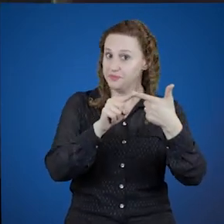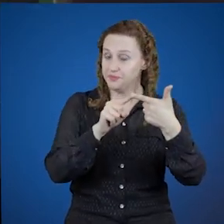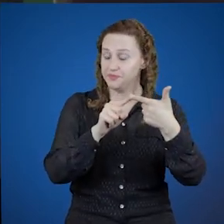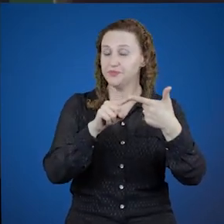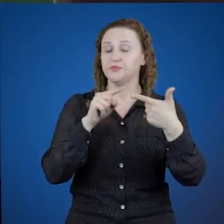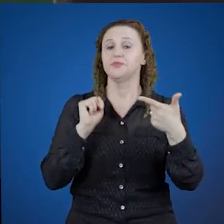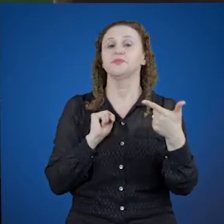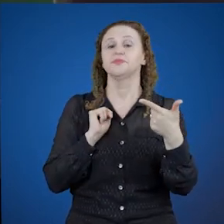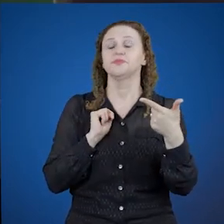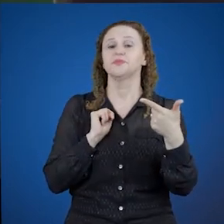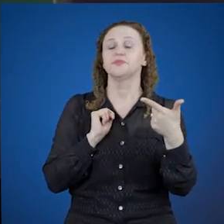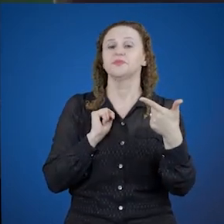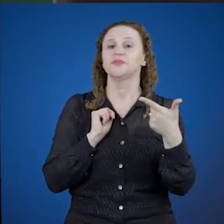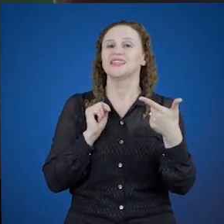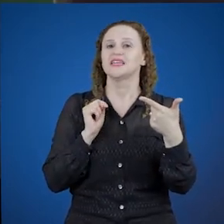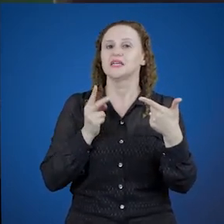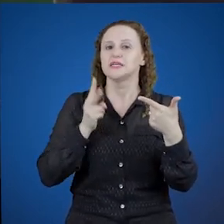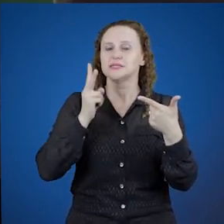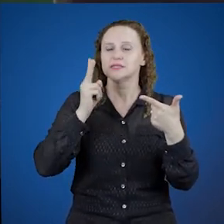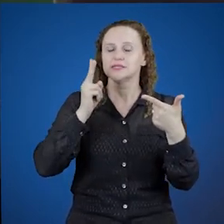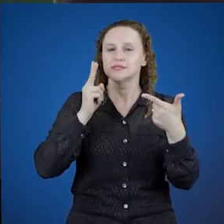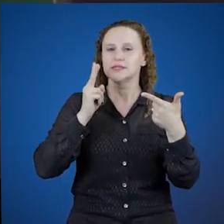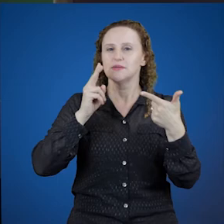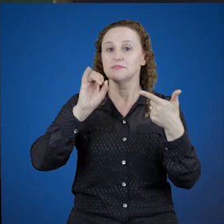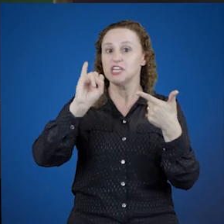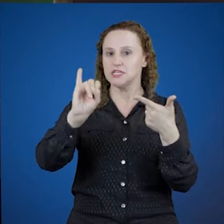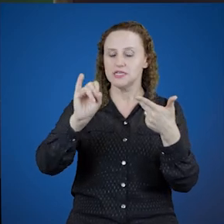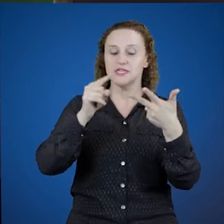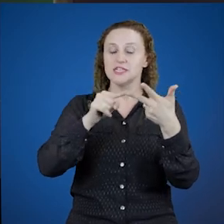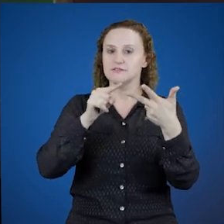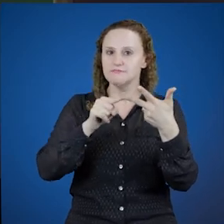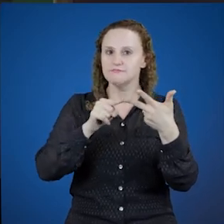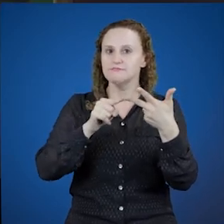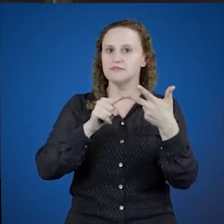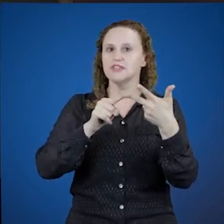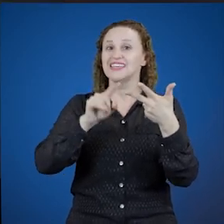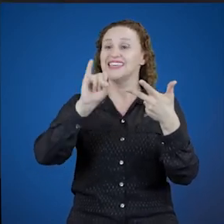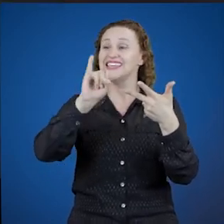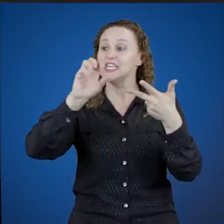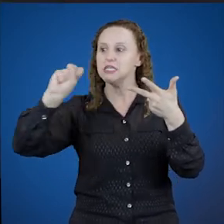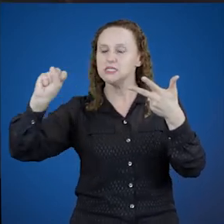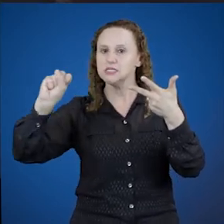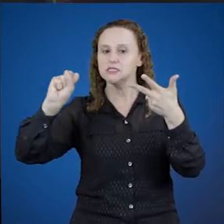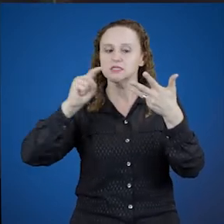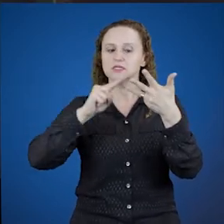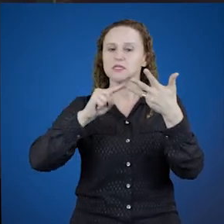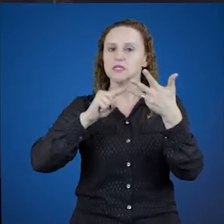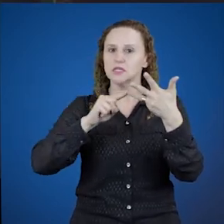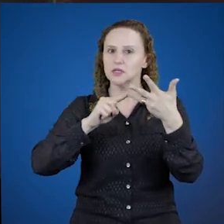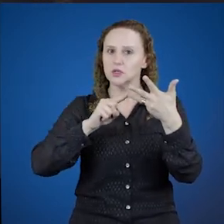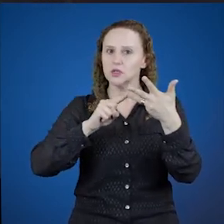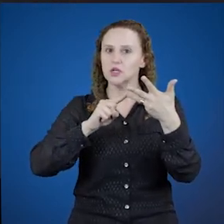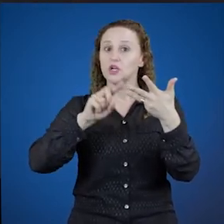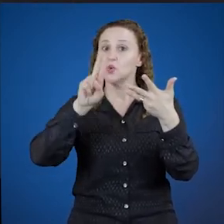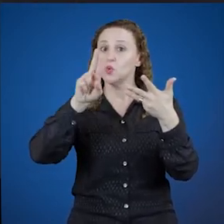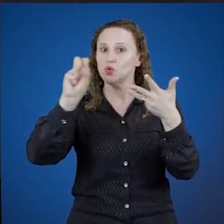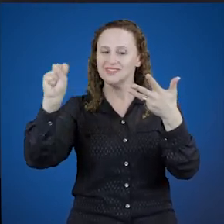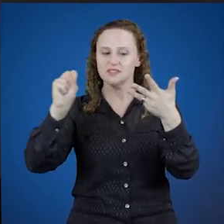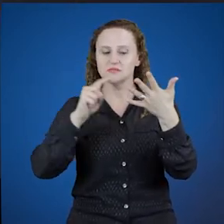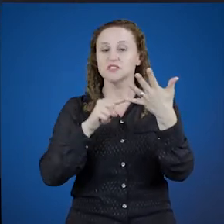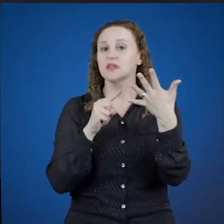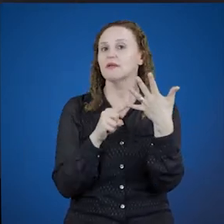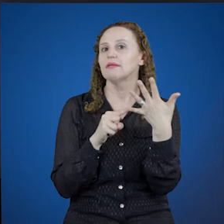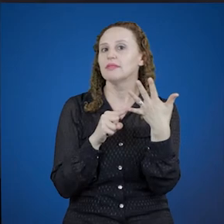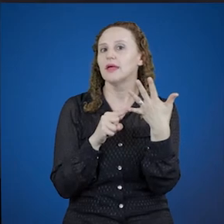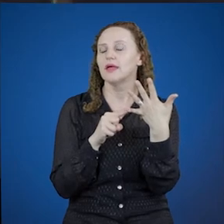a segunda genitivo singular sempre em na terceira em isso na quarta em